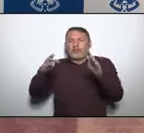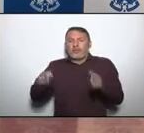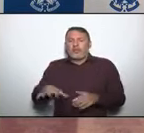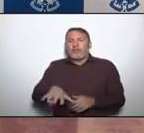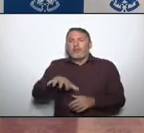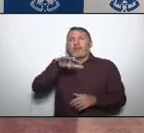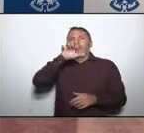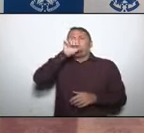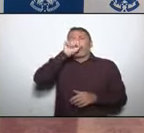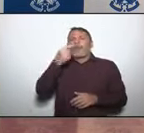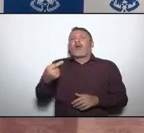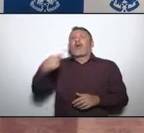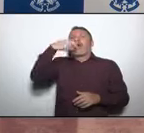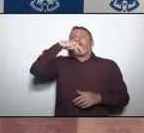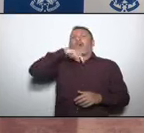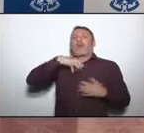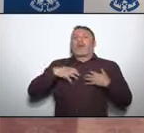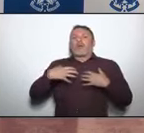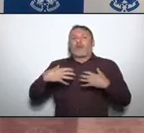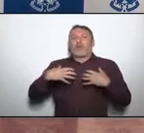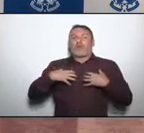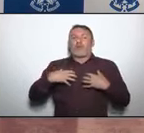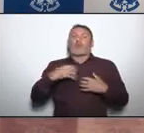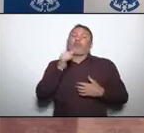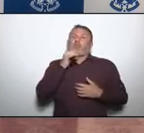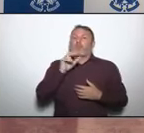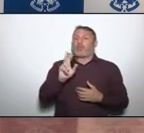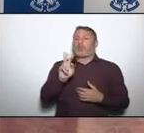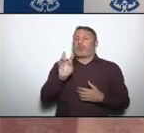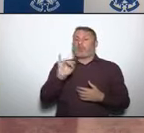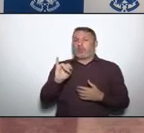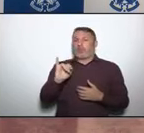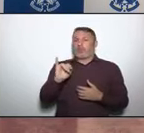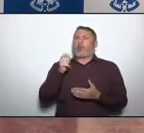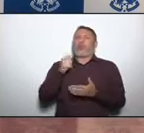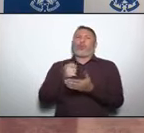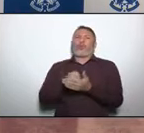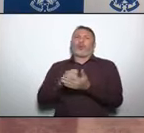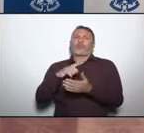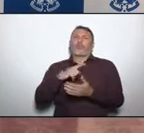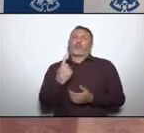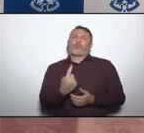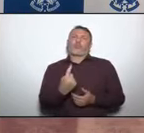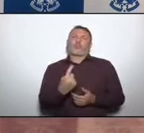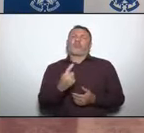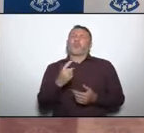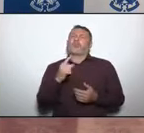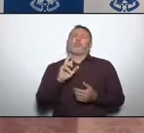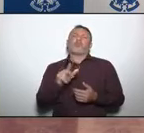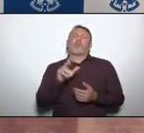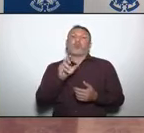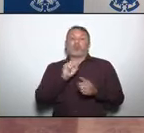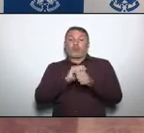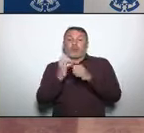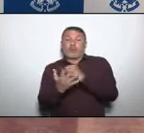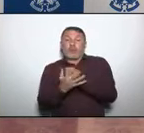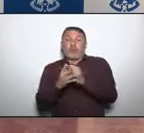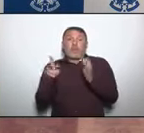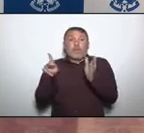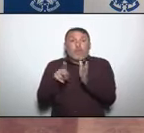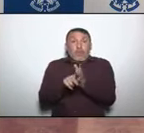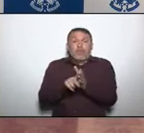um leito de UTI sempre tem que ter respirador, independente de ser leito de uma virose, como é o coronavírus,